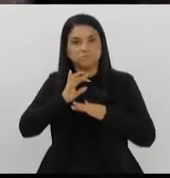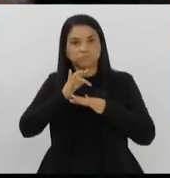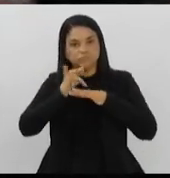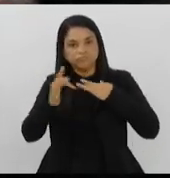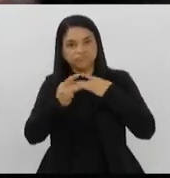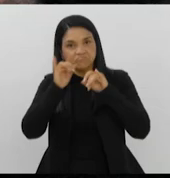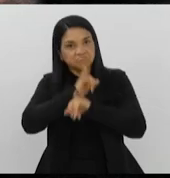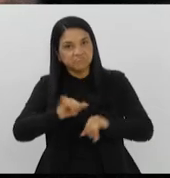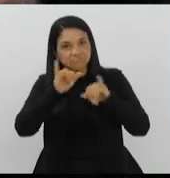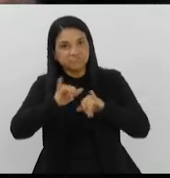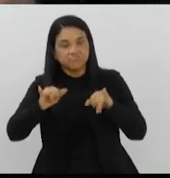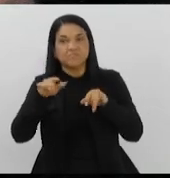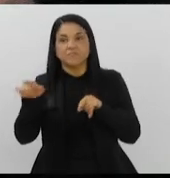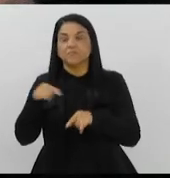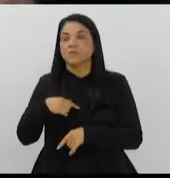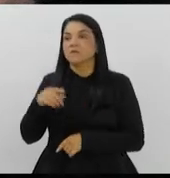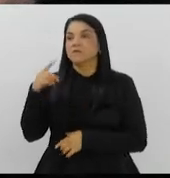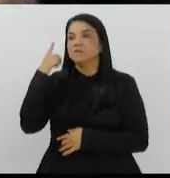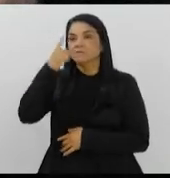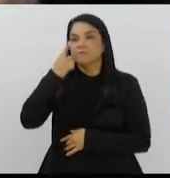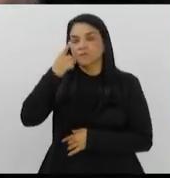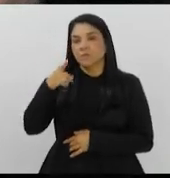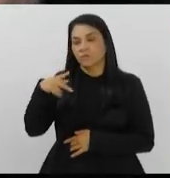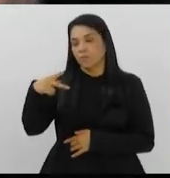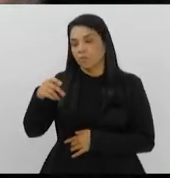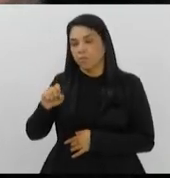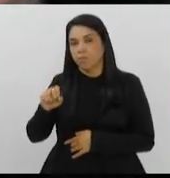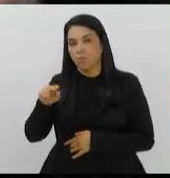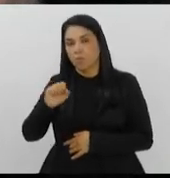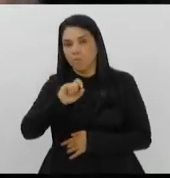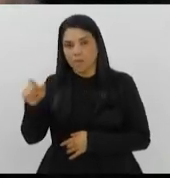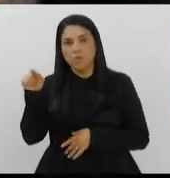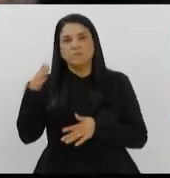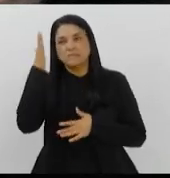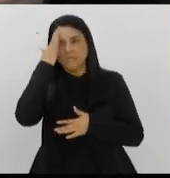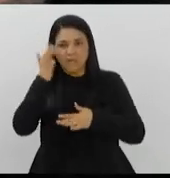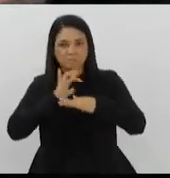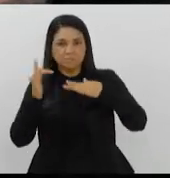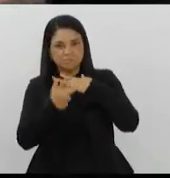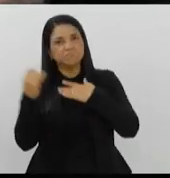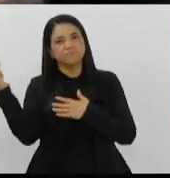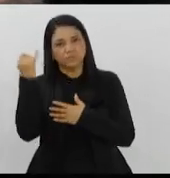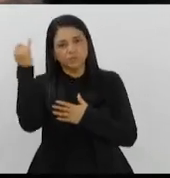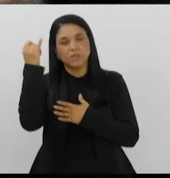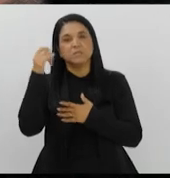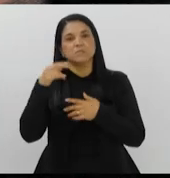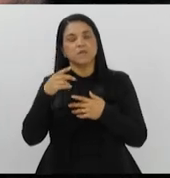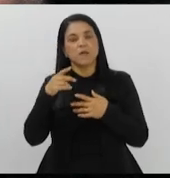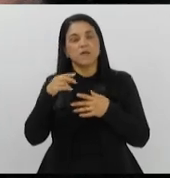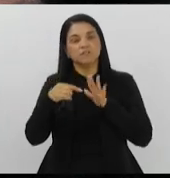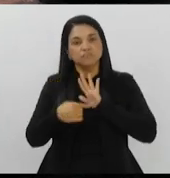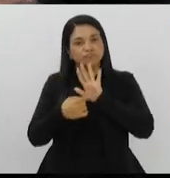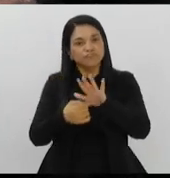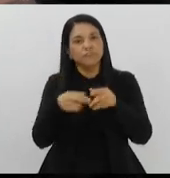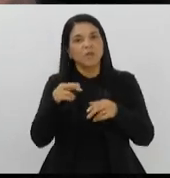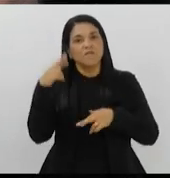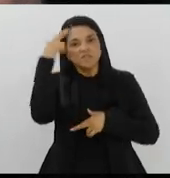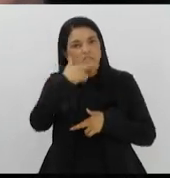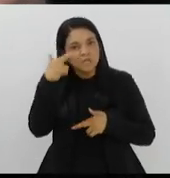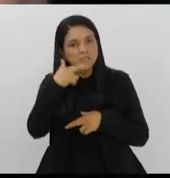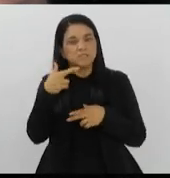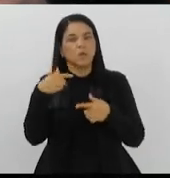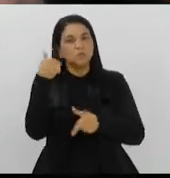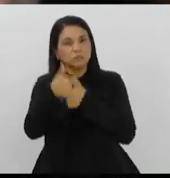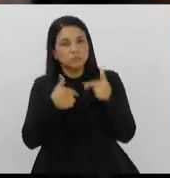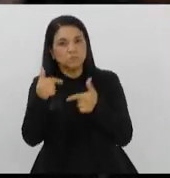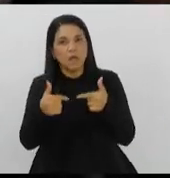Paul Bell, que tem um crescimento gigantesco nas redes sociais, sabe a importância das redes sociais para ele divulgar a fiscalização, para ele divulgar o trabalho dele, e é por isso que